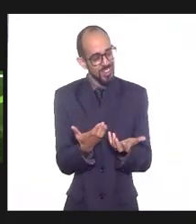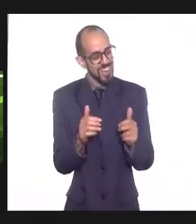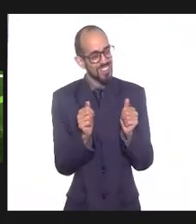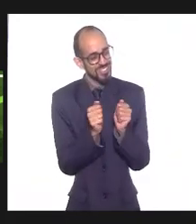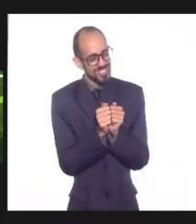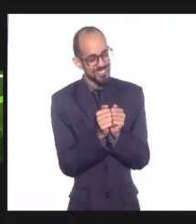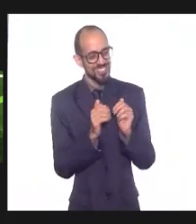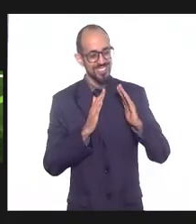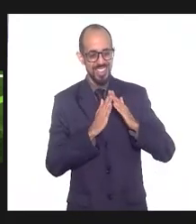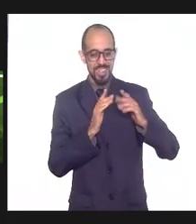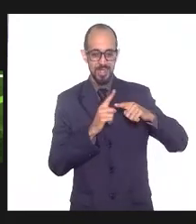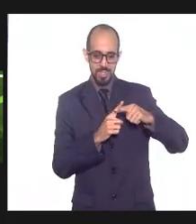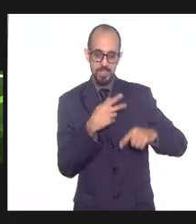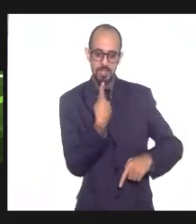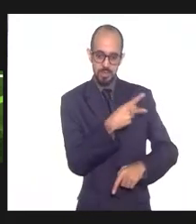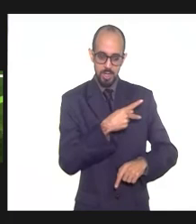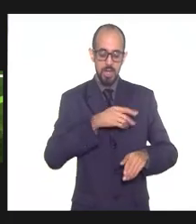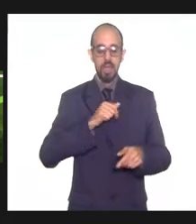dela. Uma pessoa